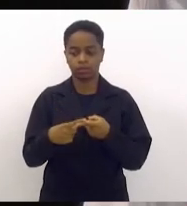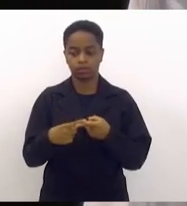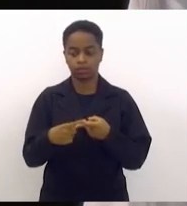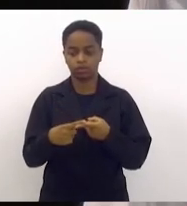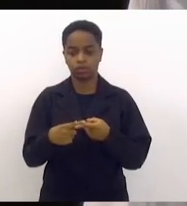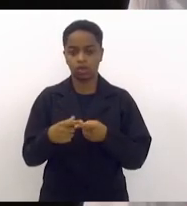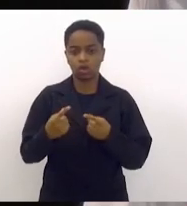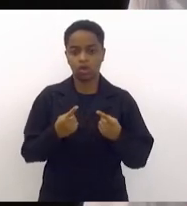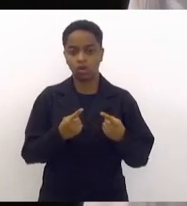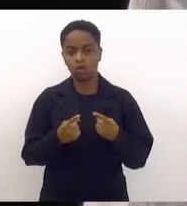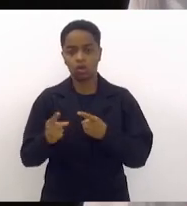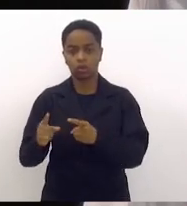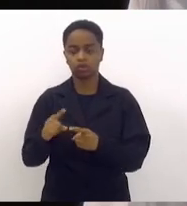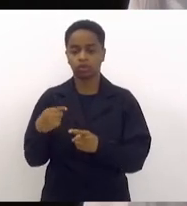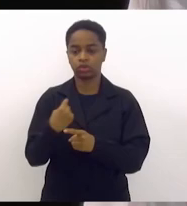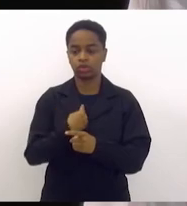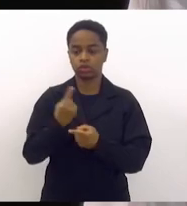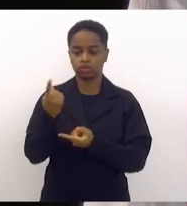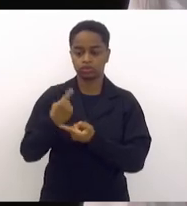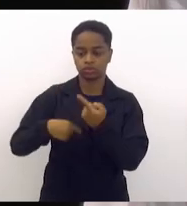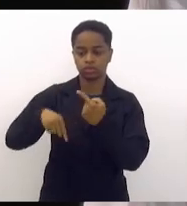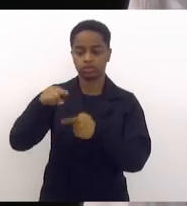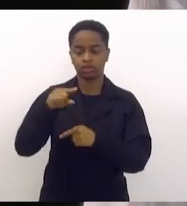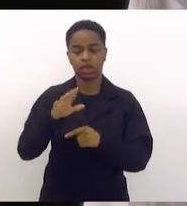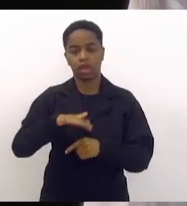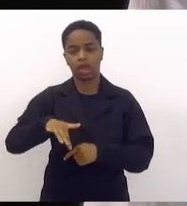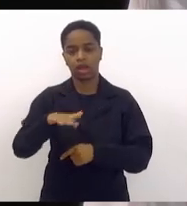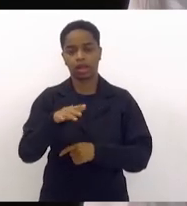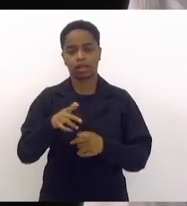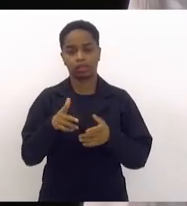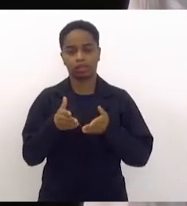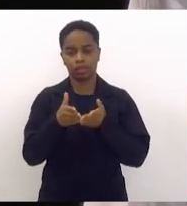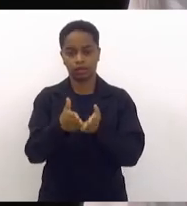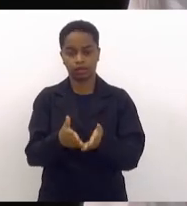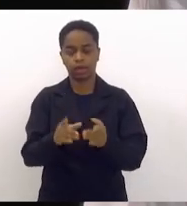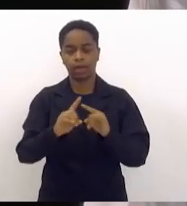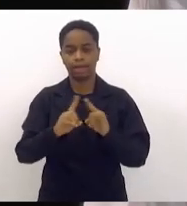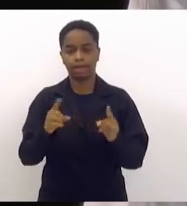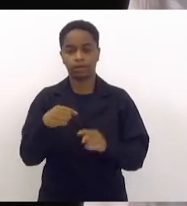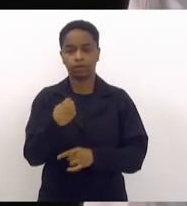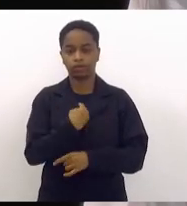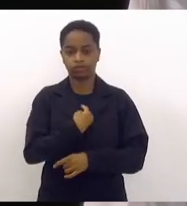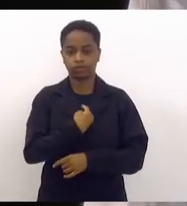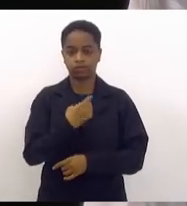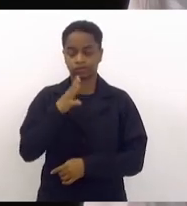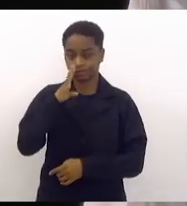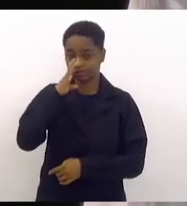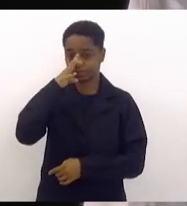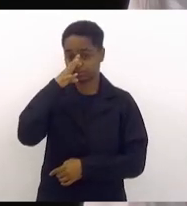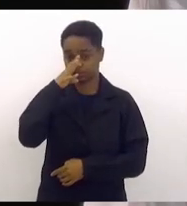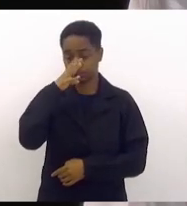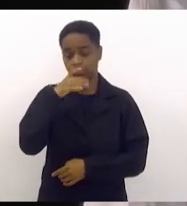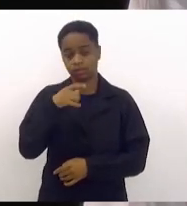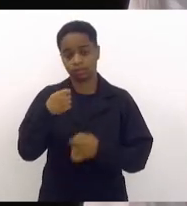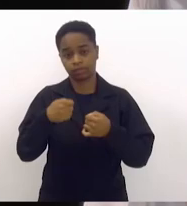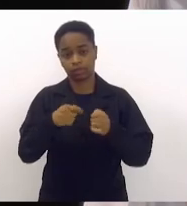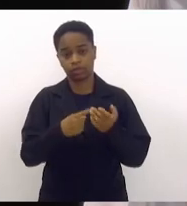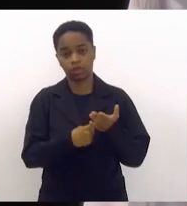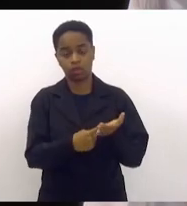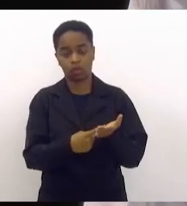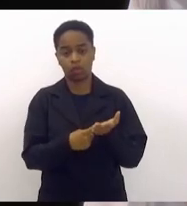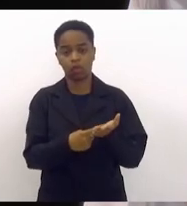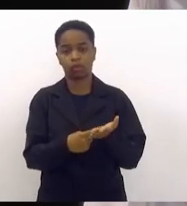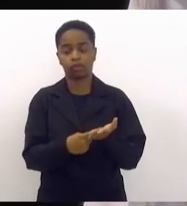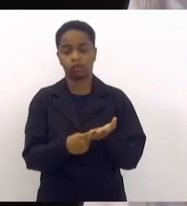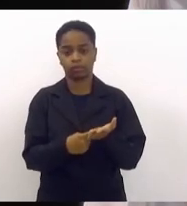nossa recuperação da indústria naval e nós vamos ser veementes sei do compromisso de boa parte